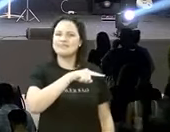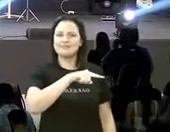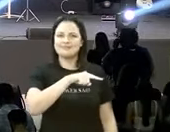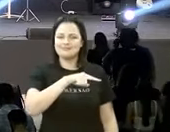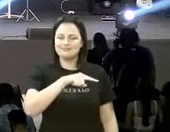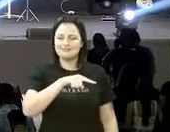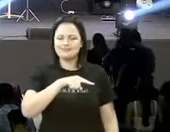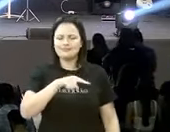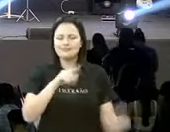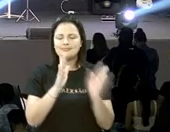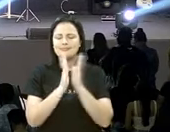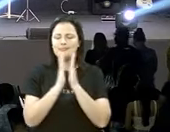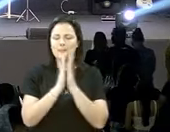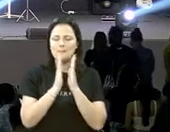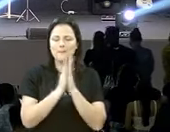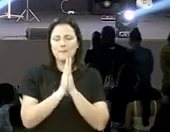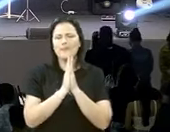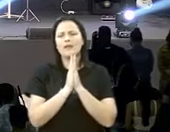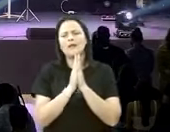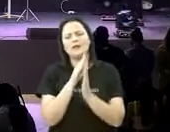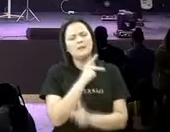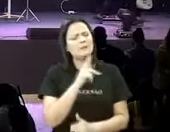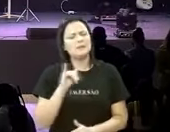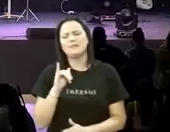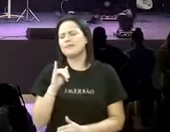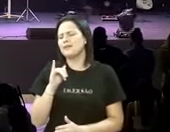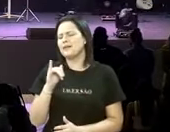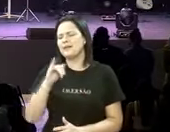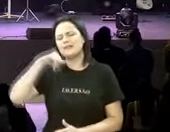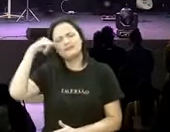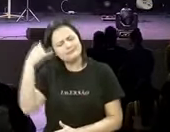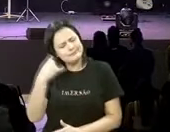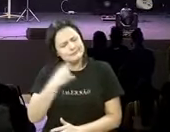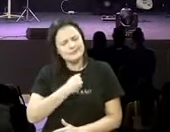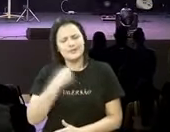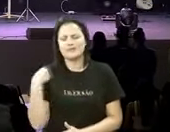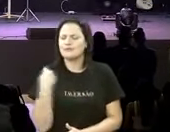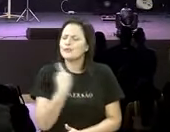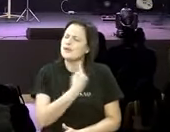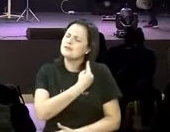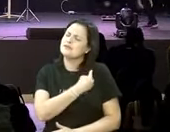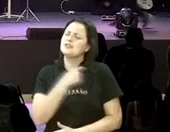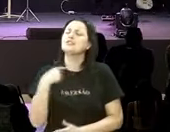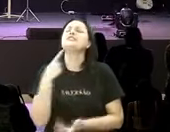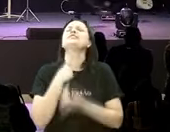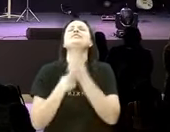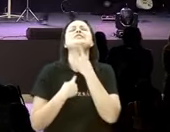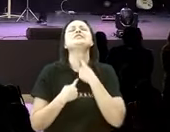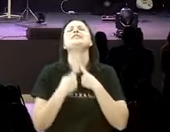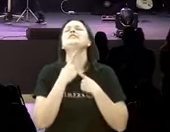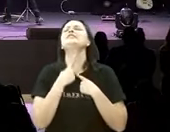Fala conosco, Senhor. Nós desejamos ouvir a tua voz. Senhor, eu sempre digo isso,